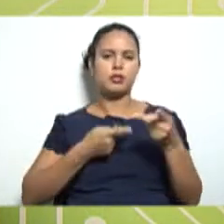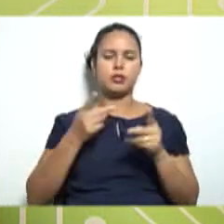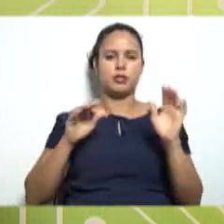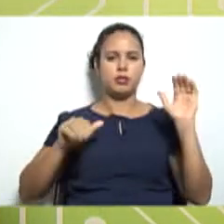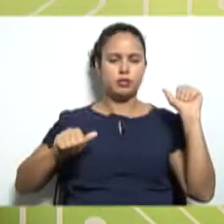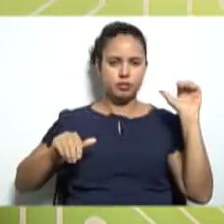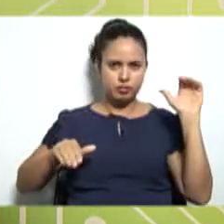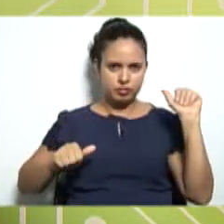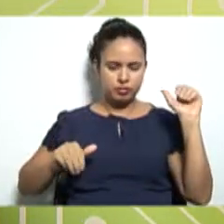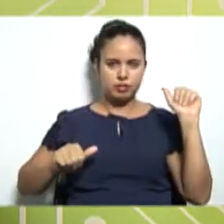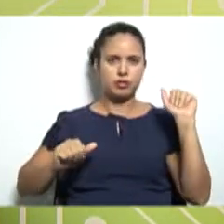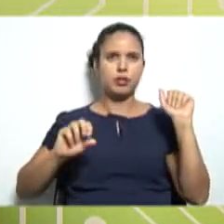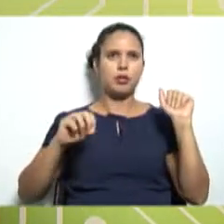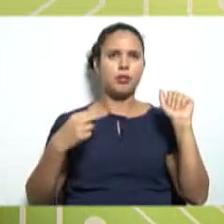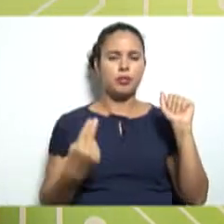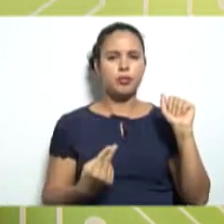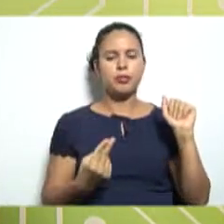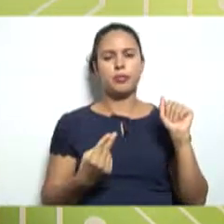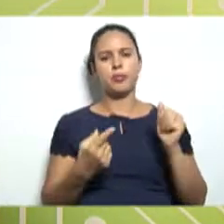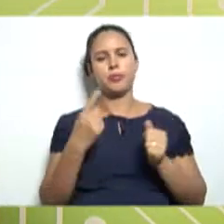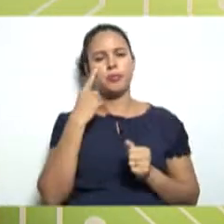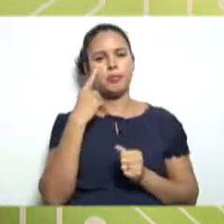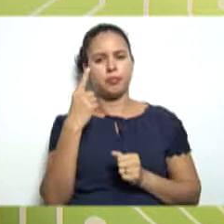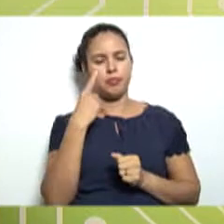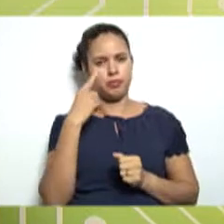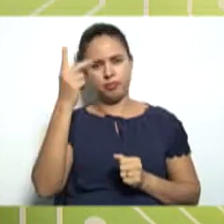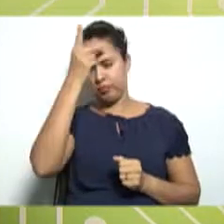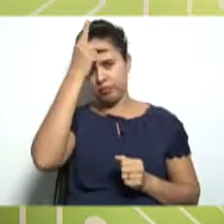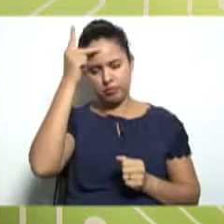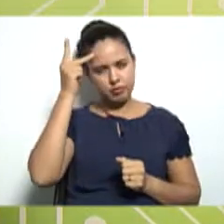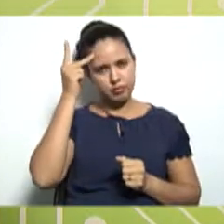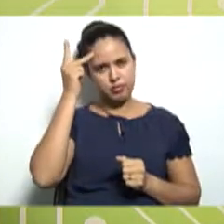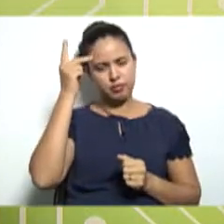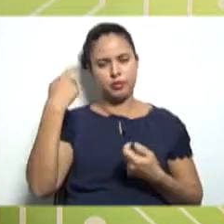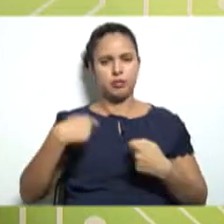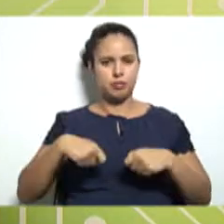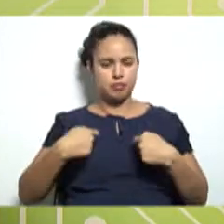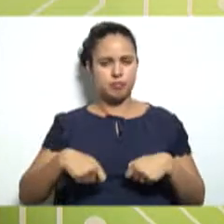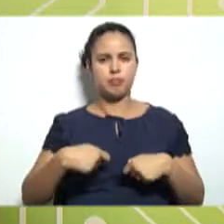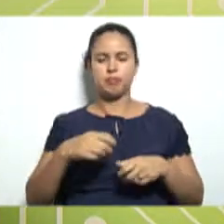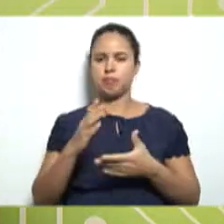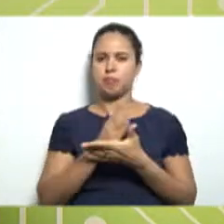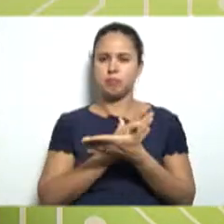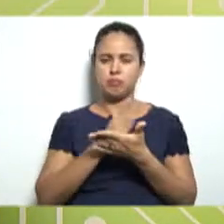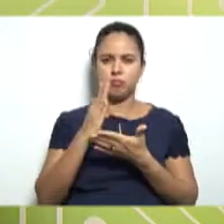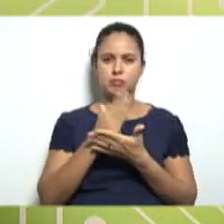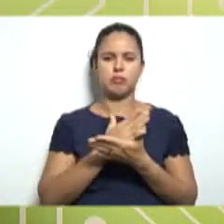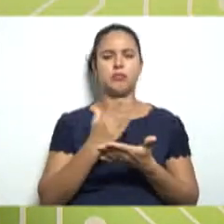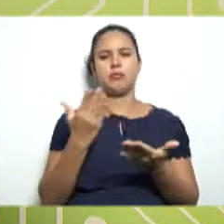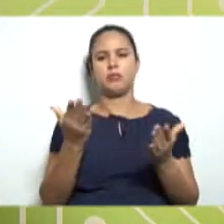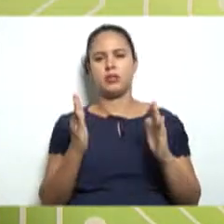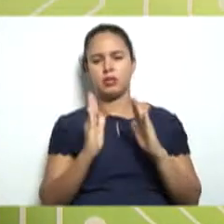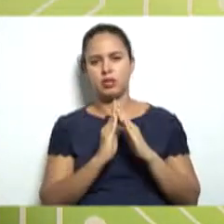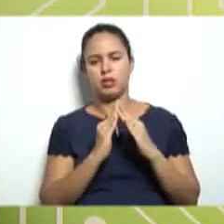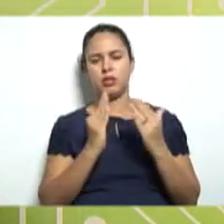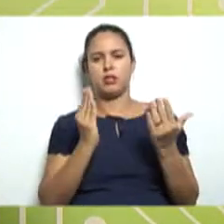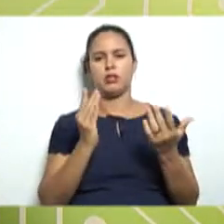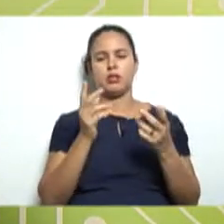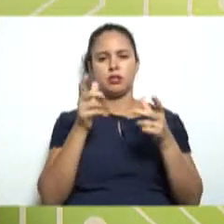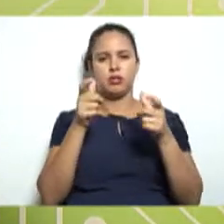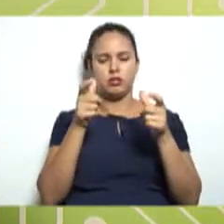espanhol. Ou tem que estar preparado para ver um fluxo de turista que vai precisar de algum tipo de infraestrutura, acomodações, como lugar para